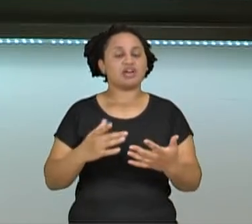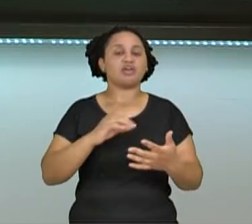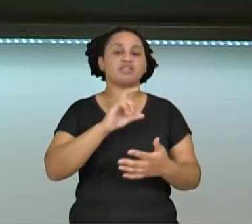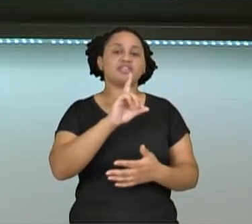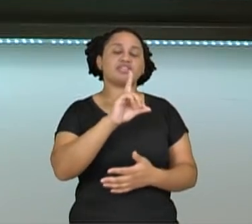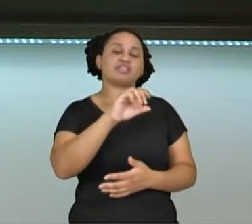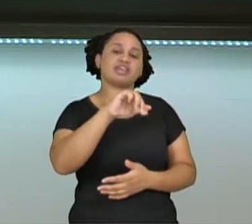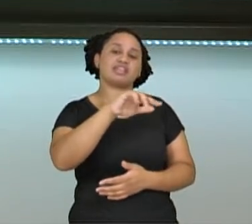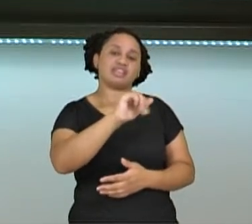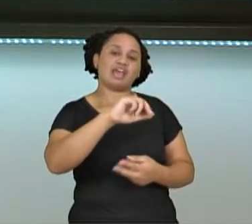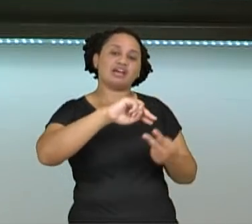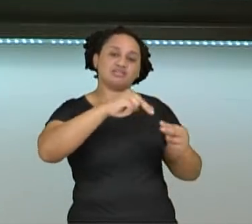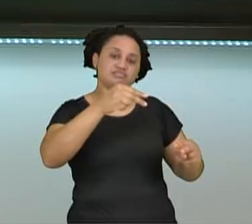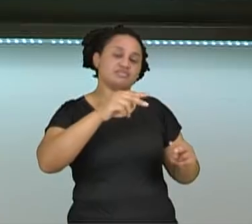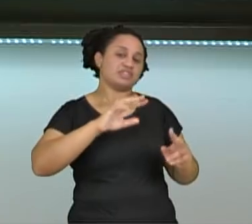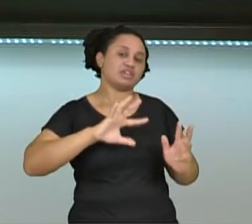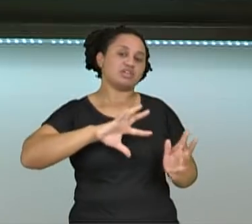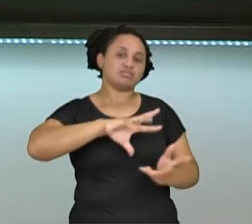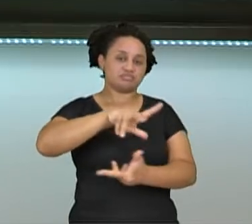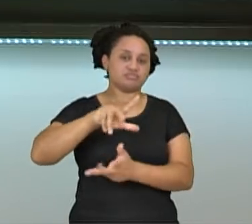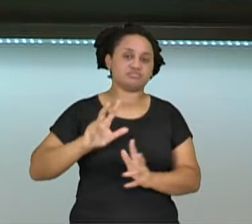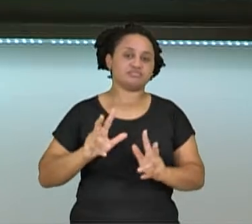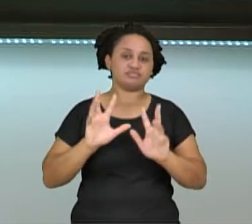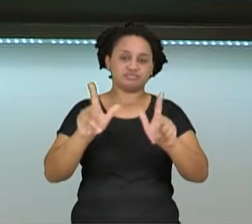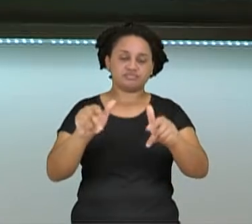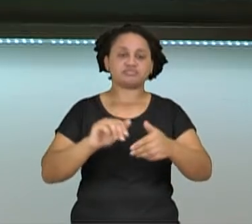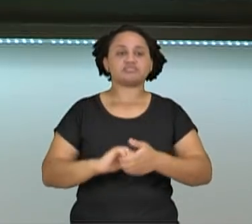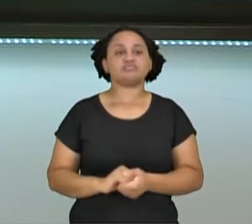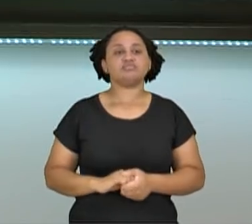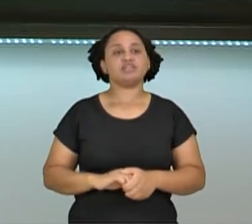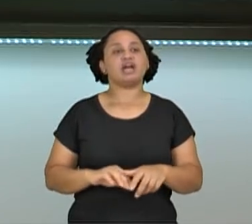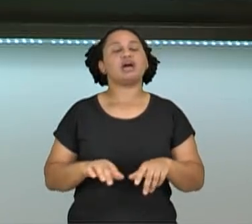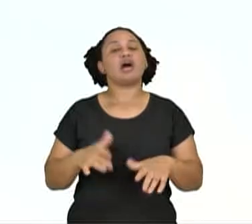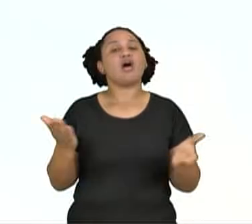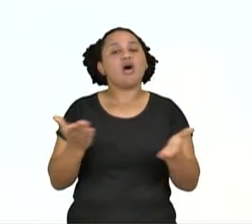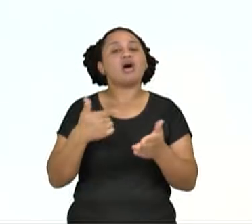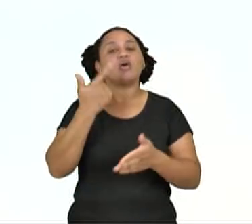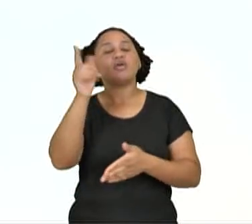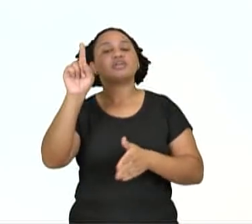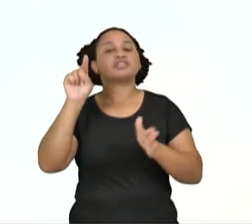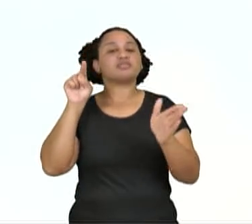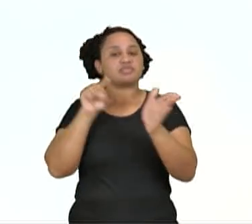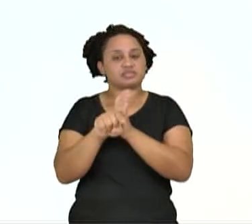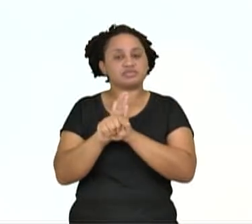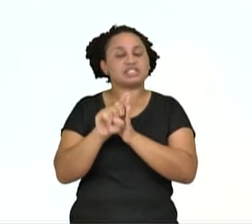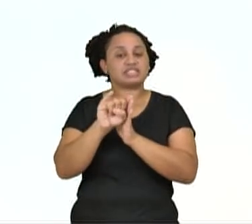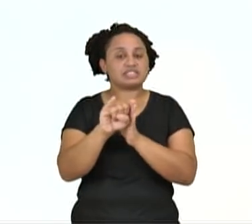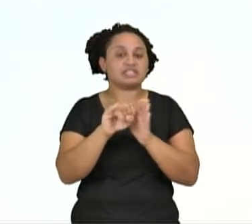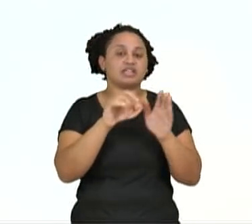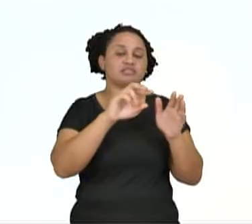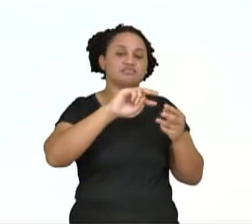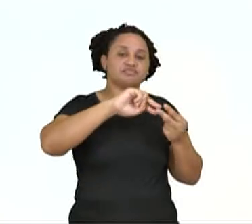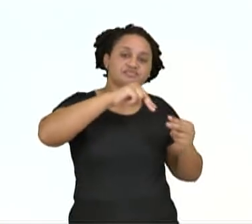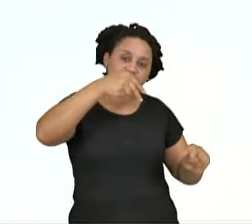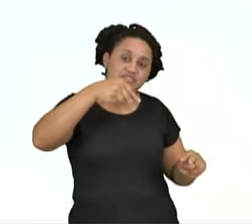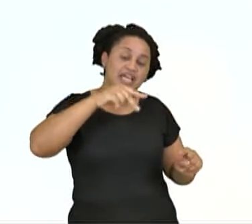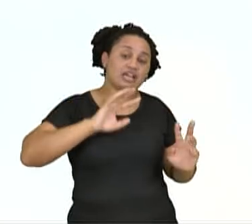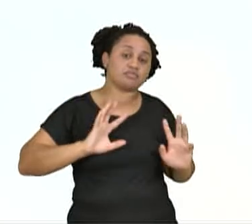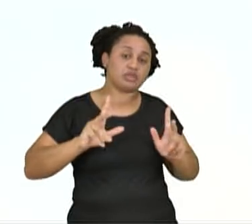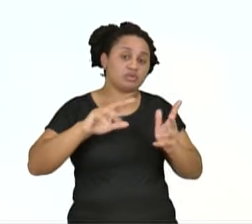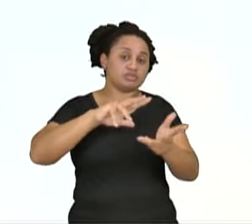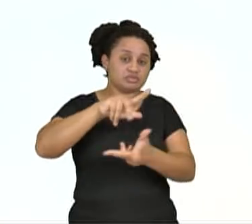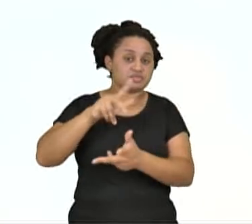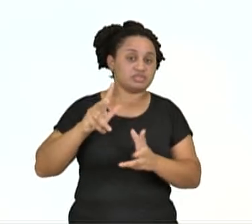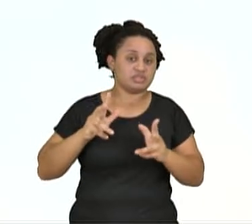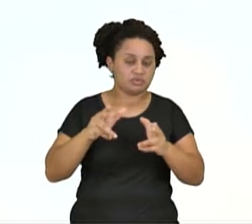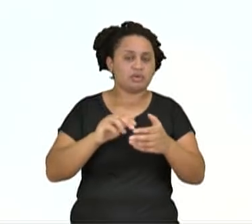também é degenerado. Agora, mais uma pergunta para você aqui. Se o código genético é universal, como